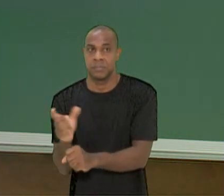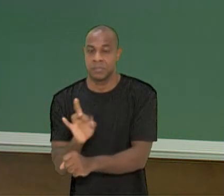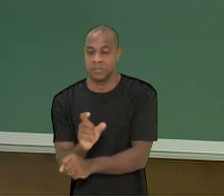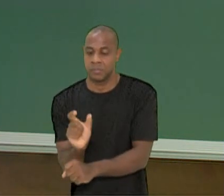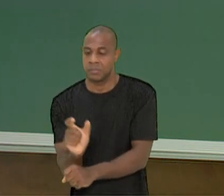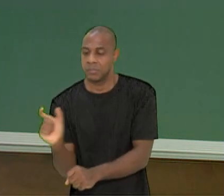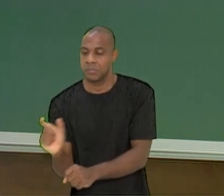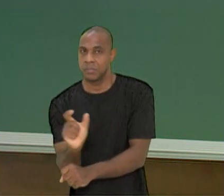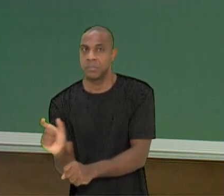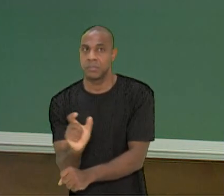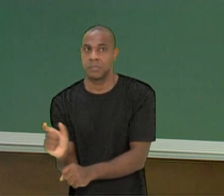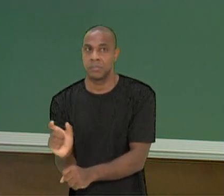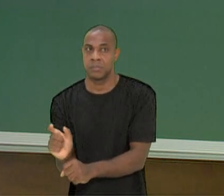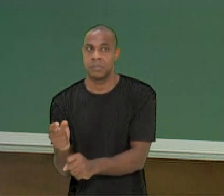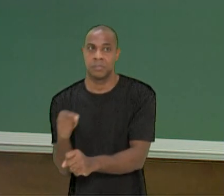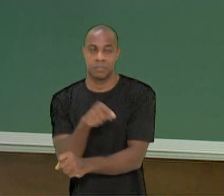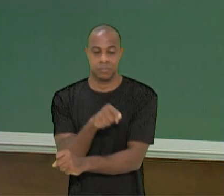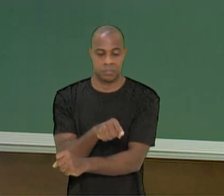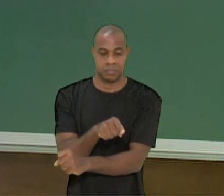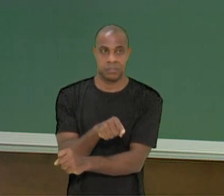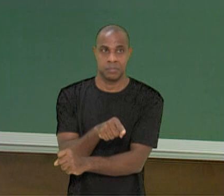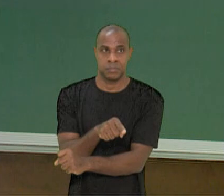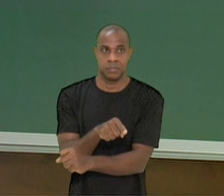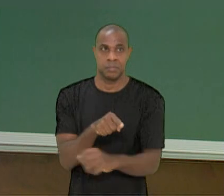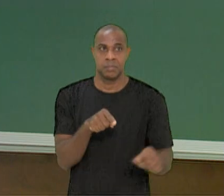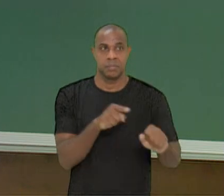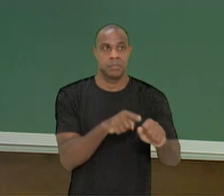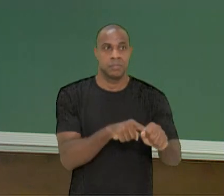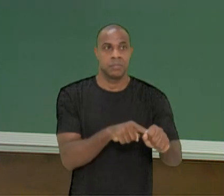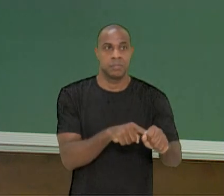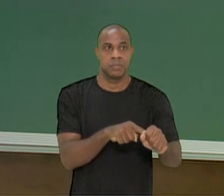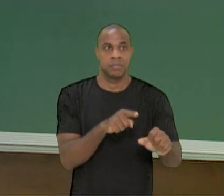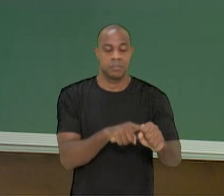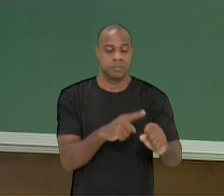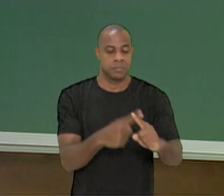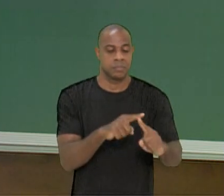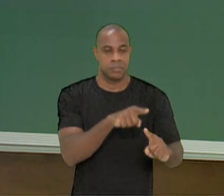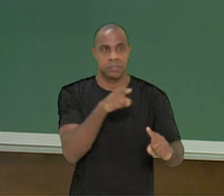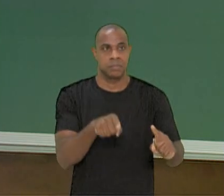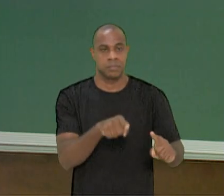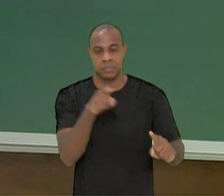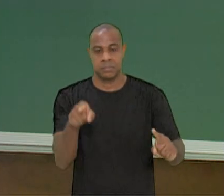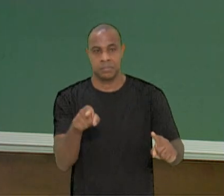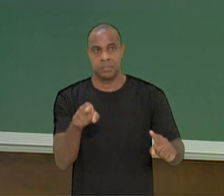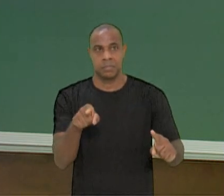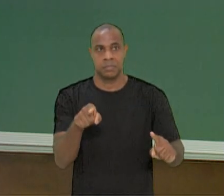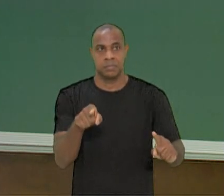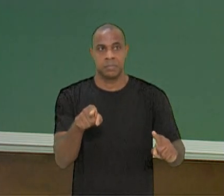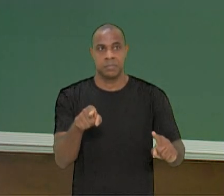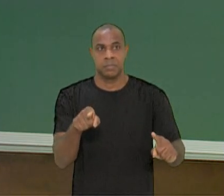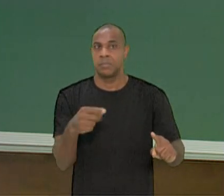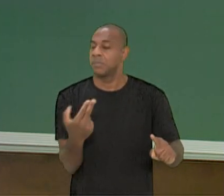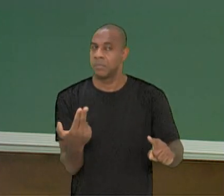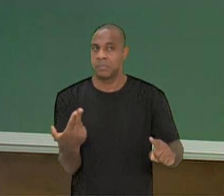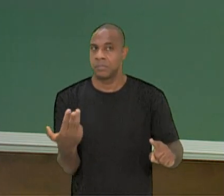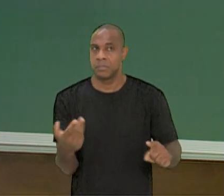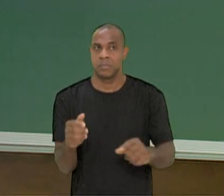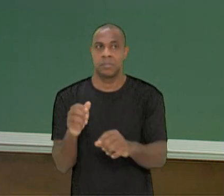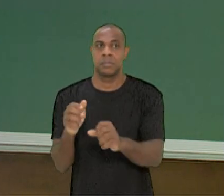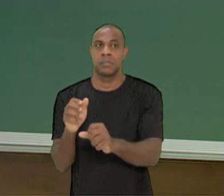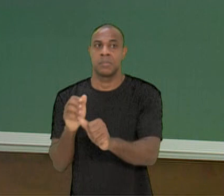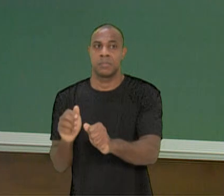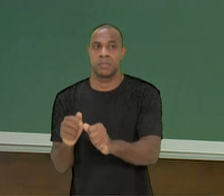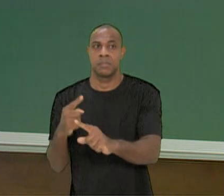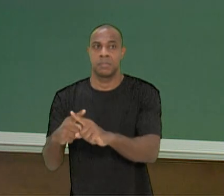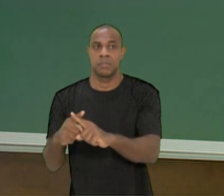termo multiplicado por esse número. Certo? Então, se eu tenho A vezes B mais C, é a mesma coisa aqui, A vezes B